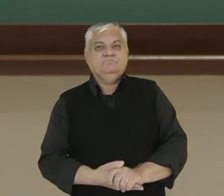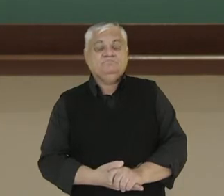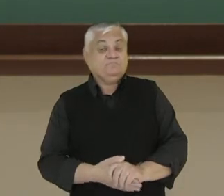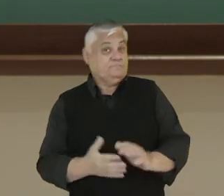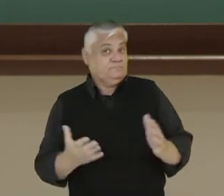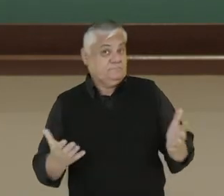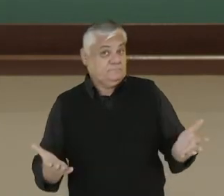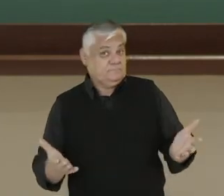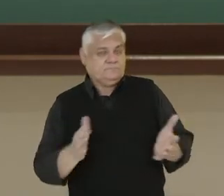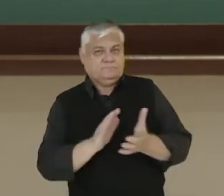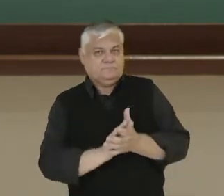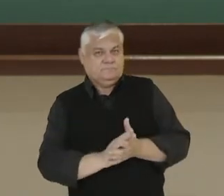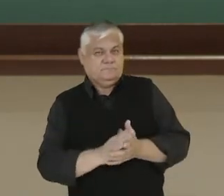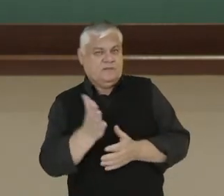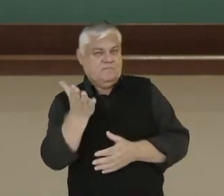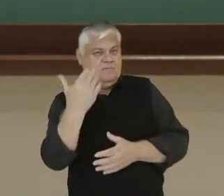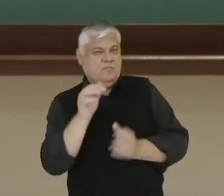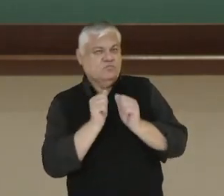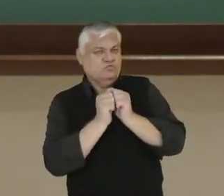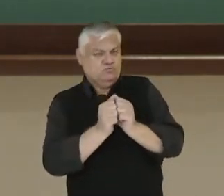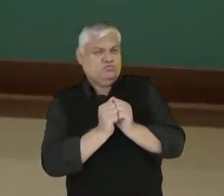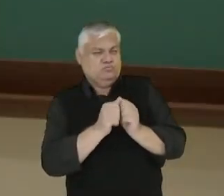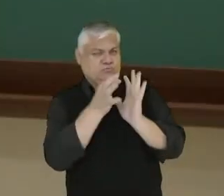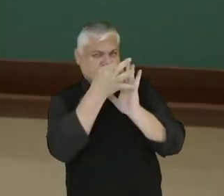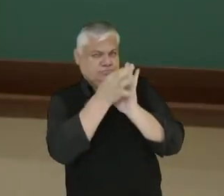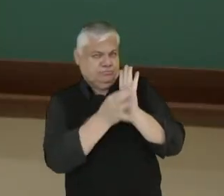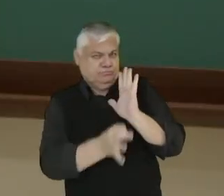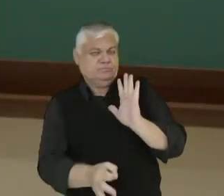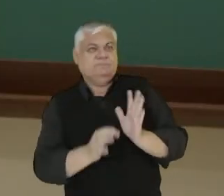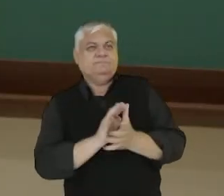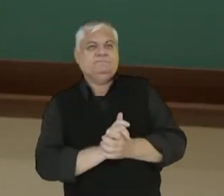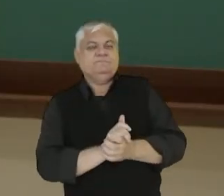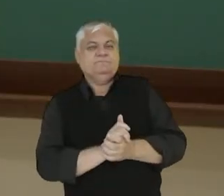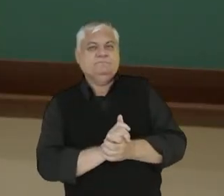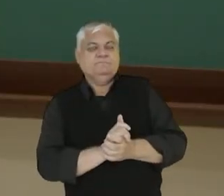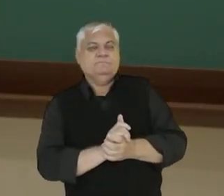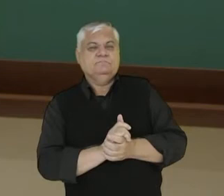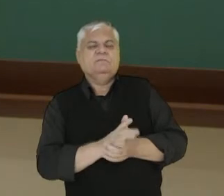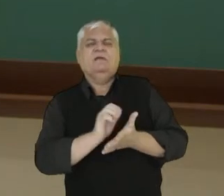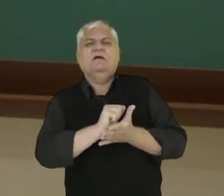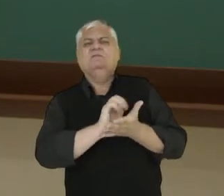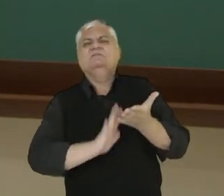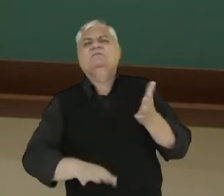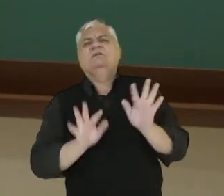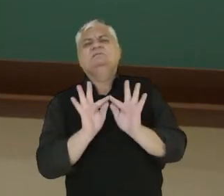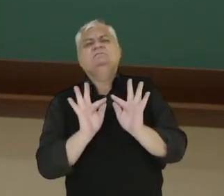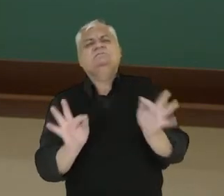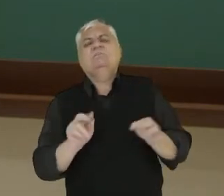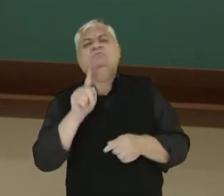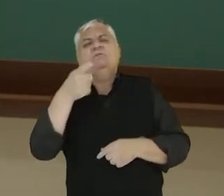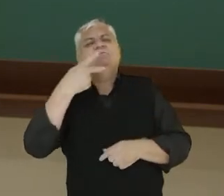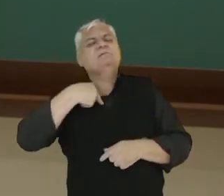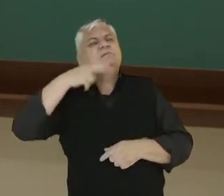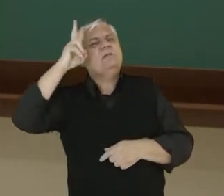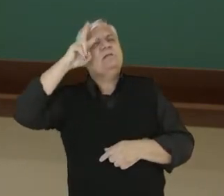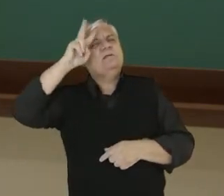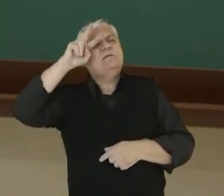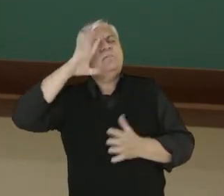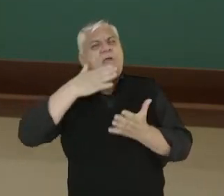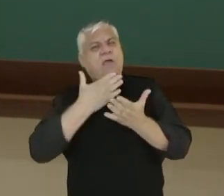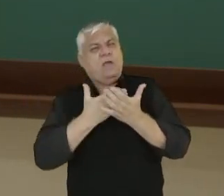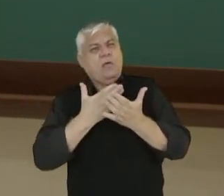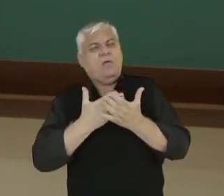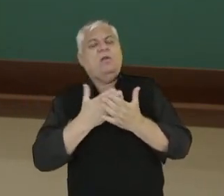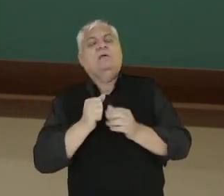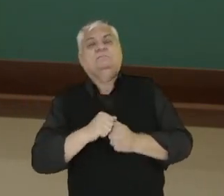Então, querido estudante, vamos fazer a correção do exercício? Olha só, uma atividade bem simples, é só para você relembrar. Nós temos